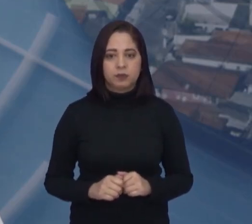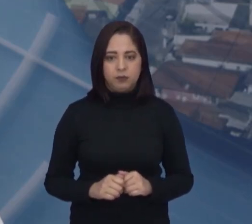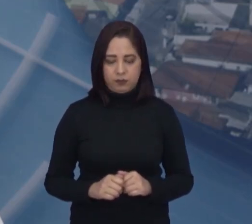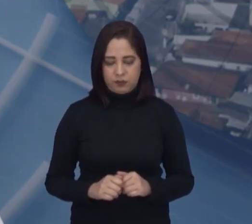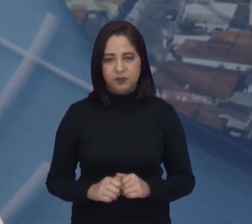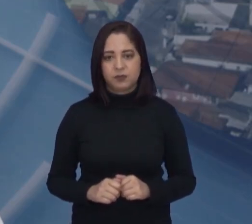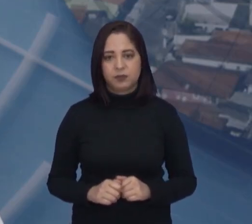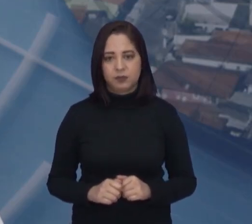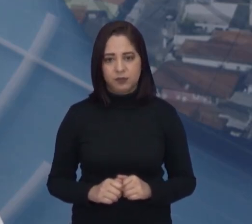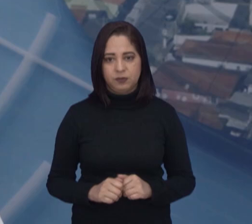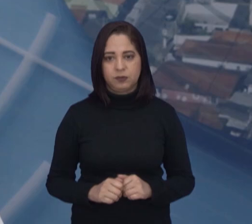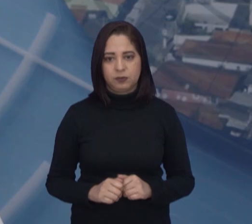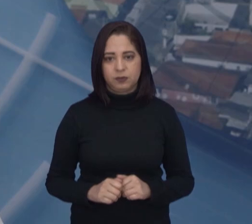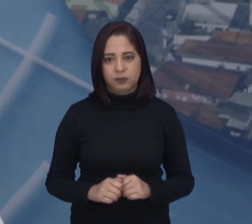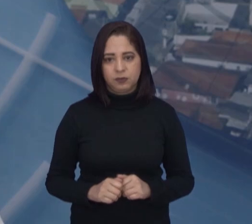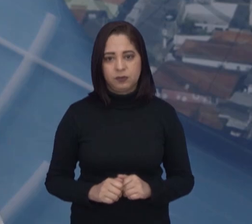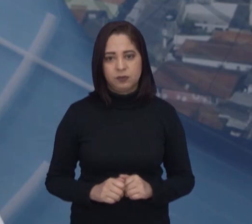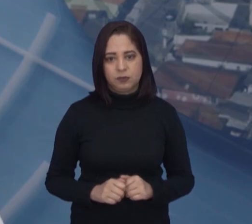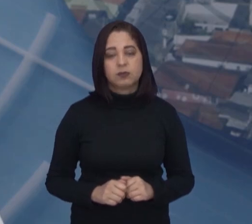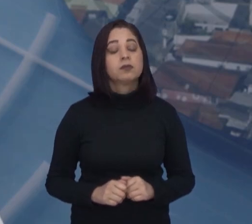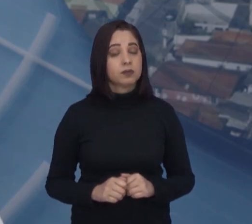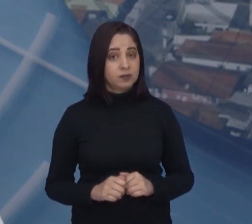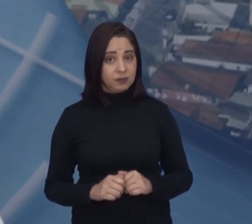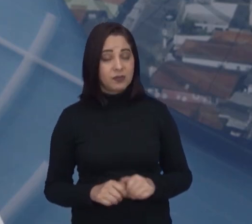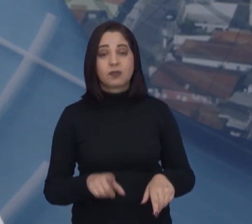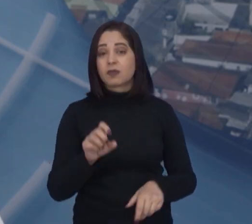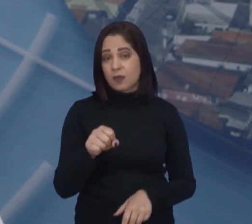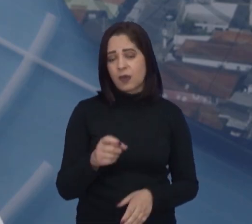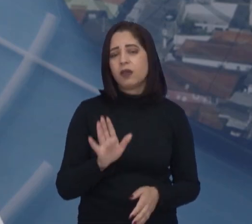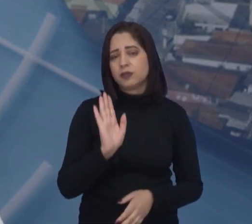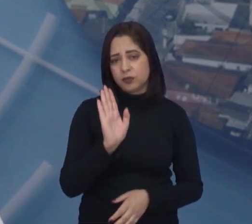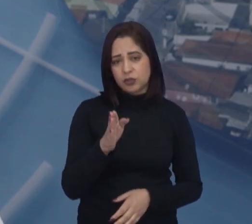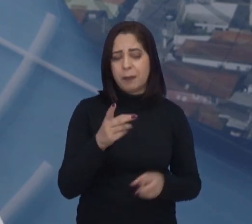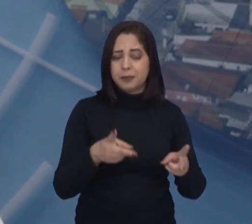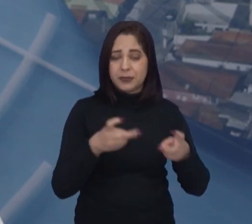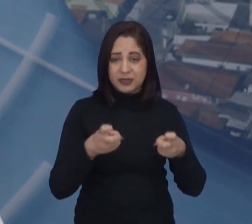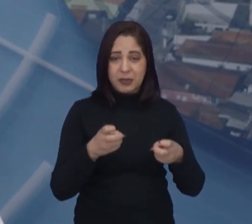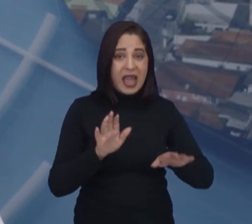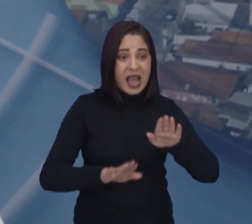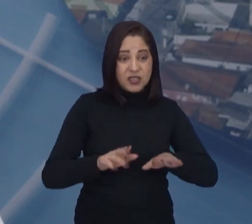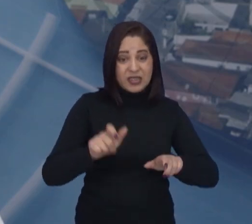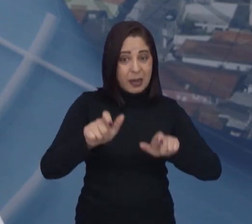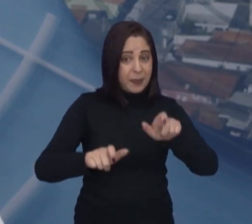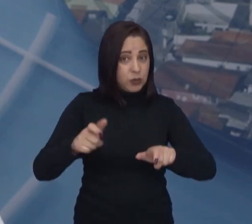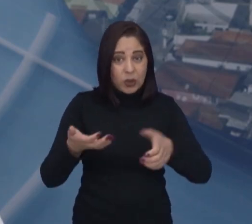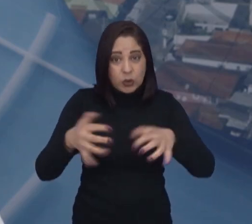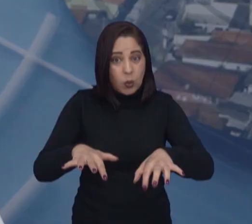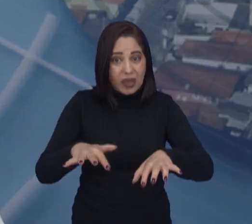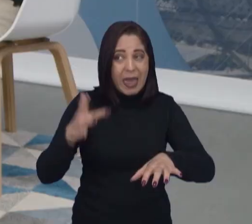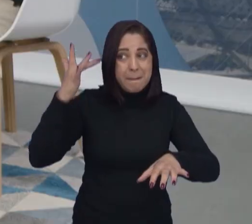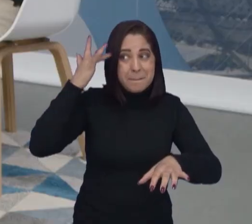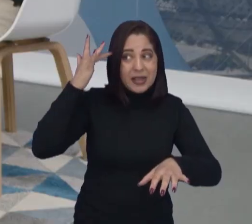do fato, né, da pessoa não querer crescer, que a gente falou vários problemas que estão ali por trás.